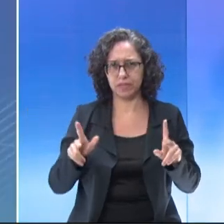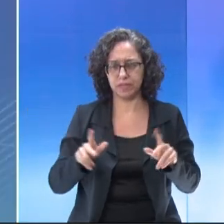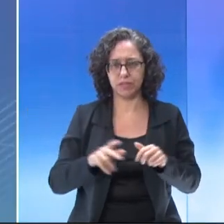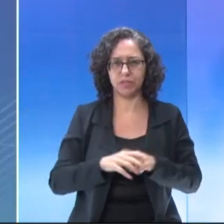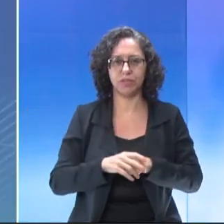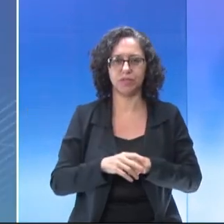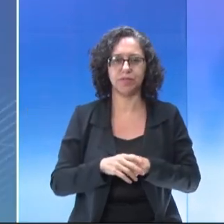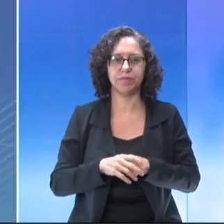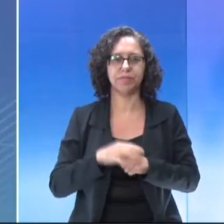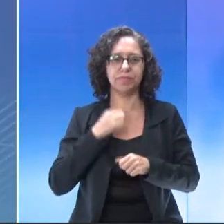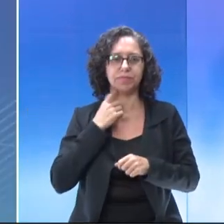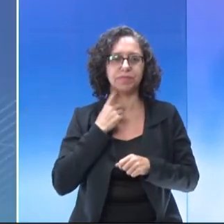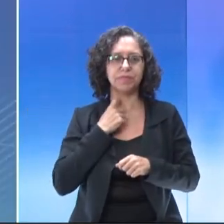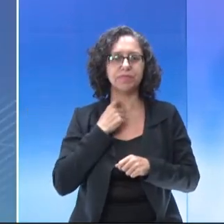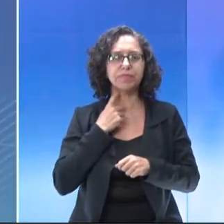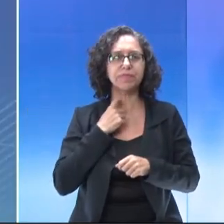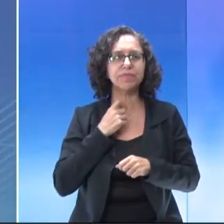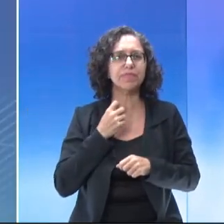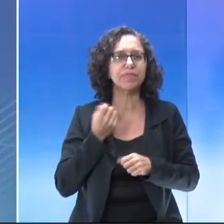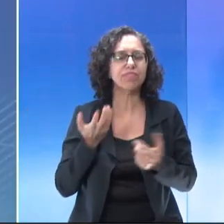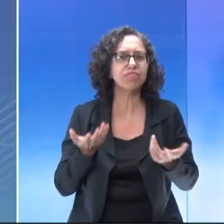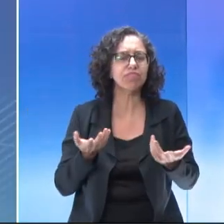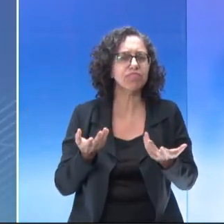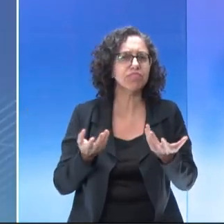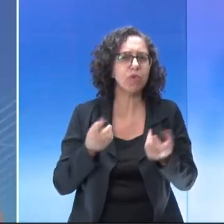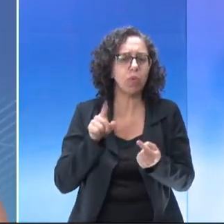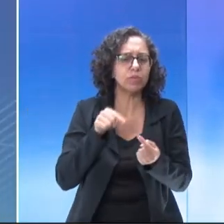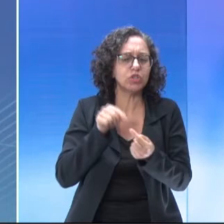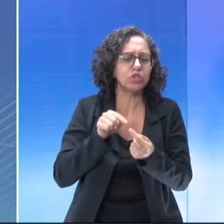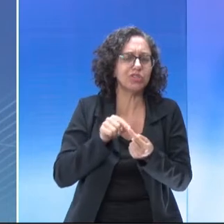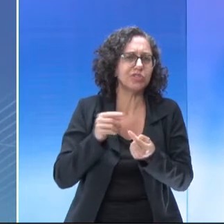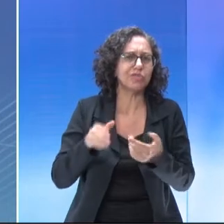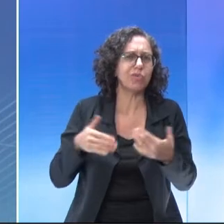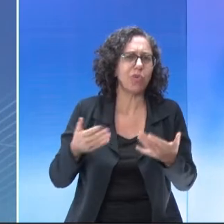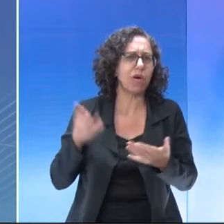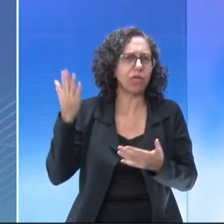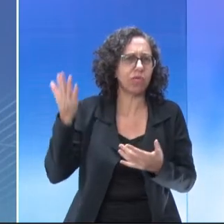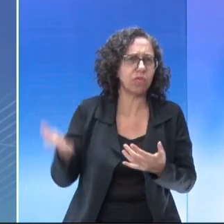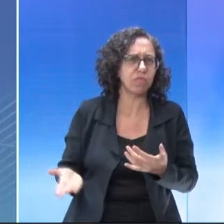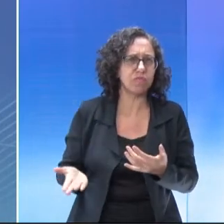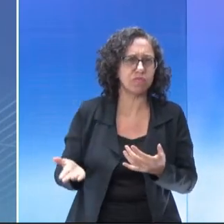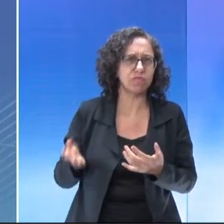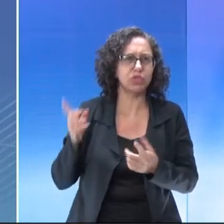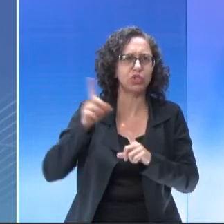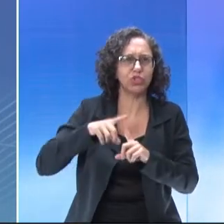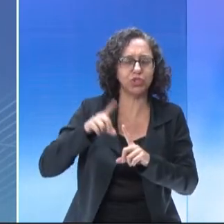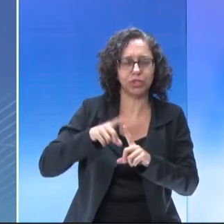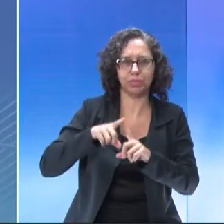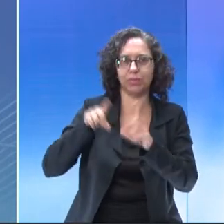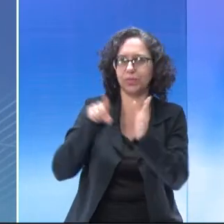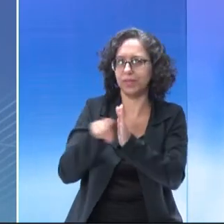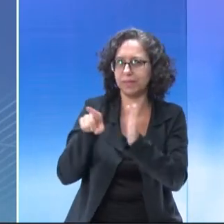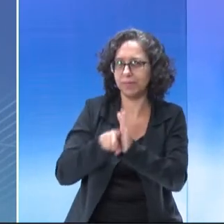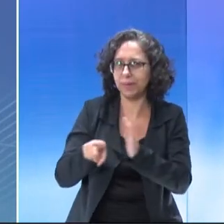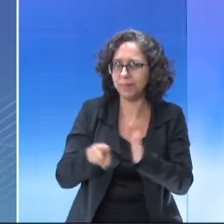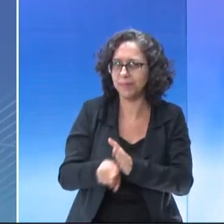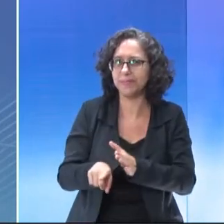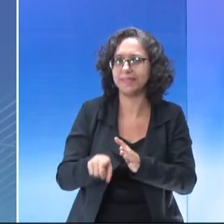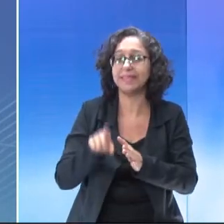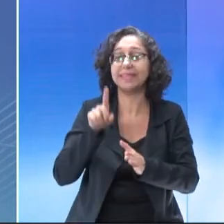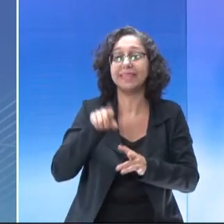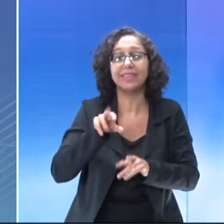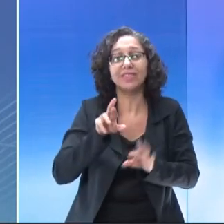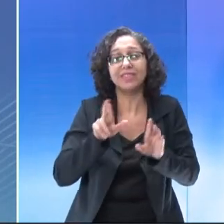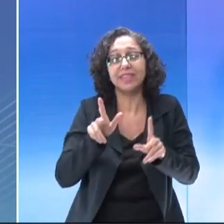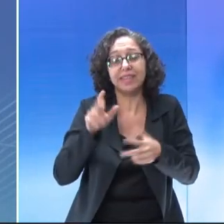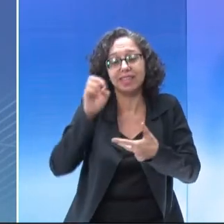diferente. Como eu falei, as alternativas, ela tem outros objetivos. O jeito que se escreve